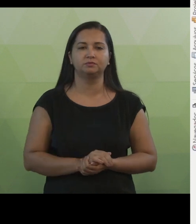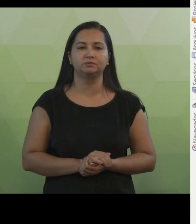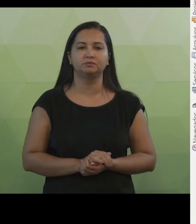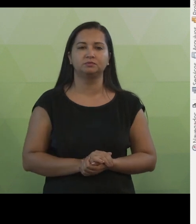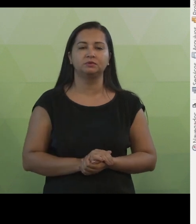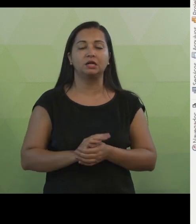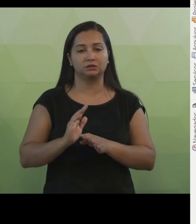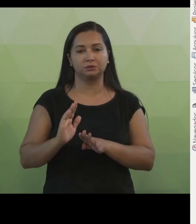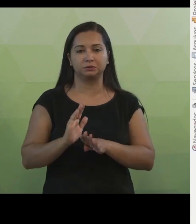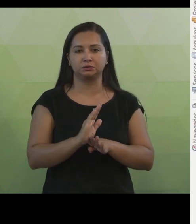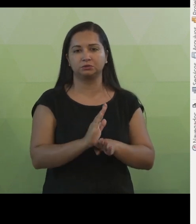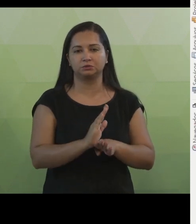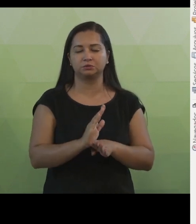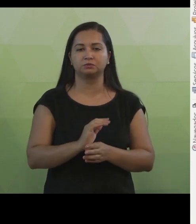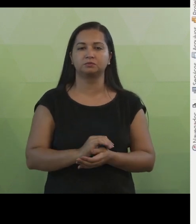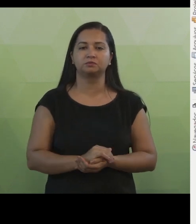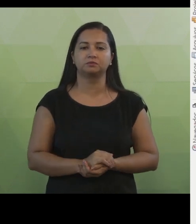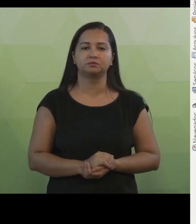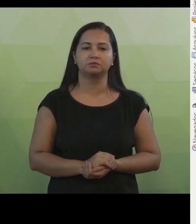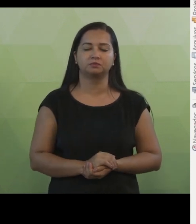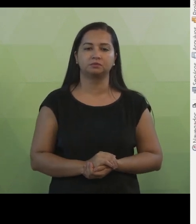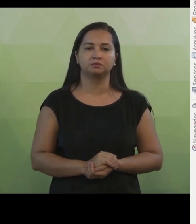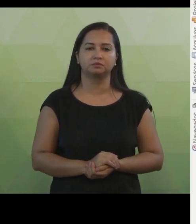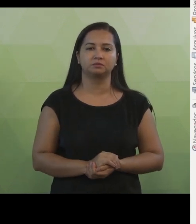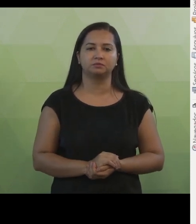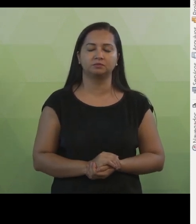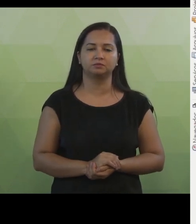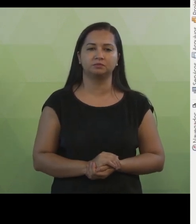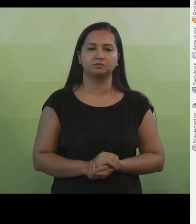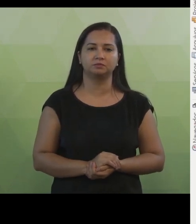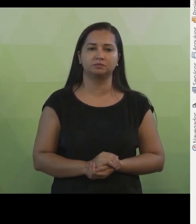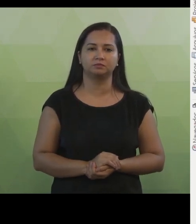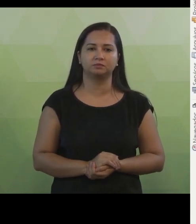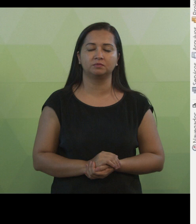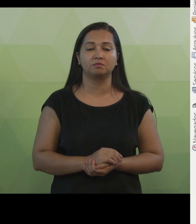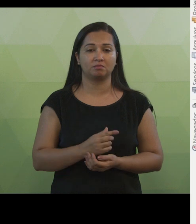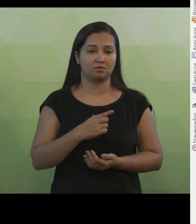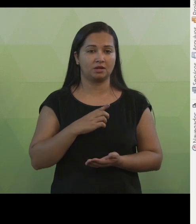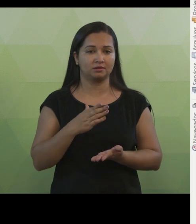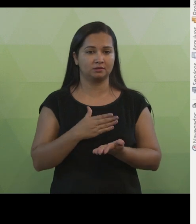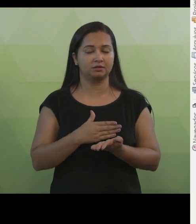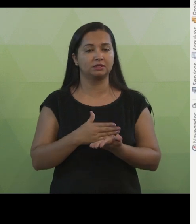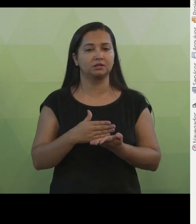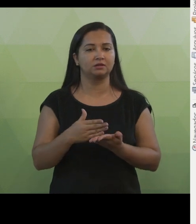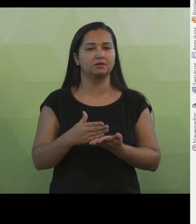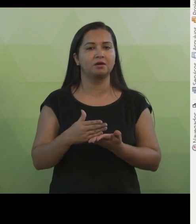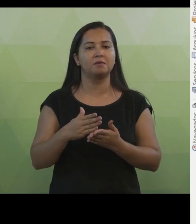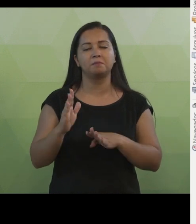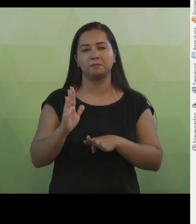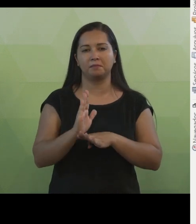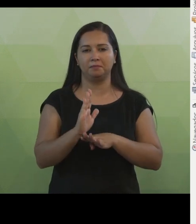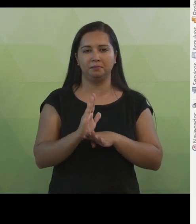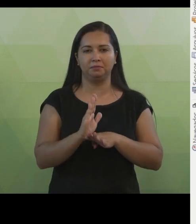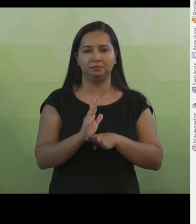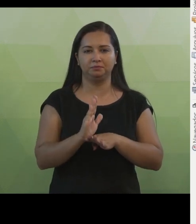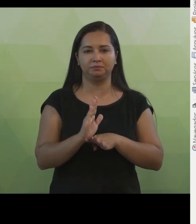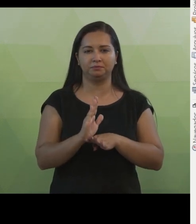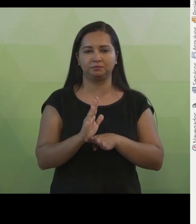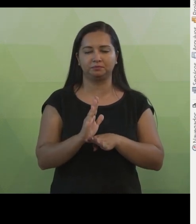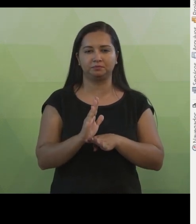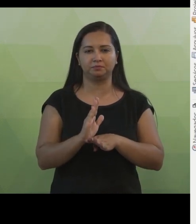4. Para essa tabuada aqui, nós vamos colocar também uma